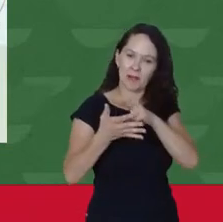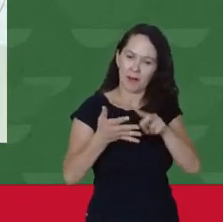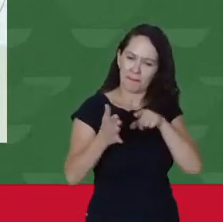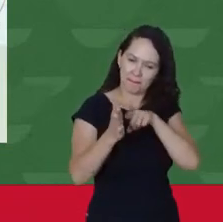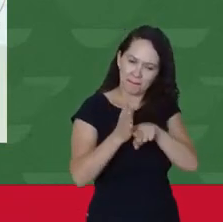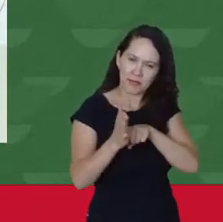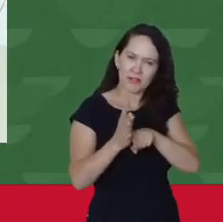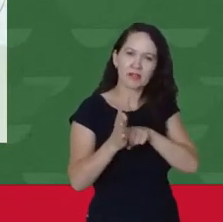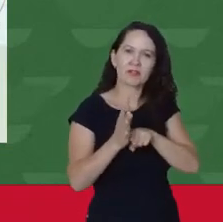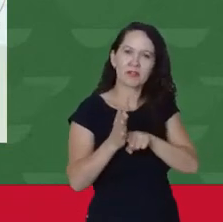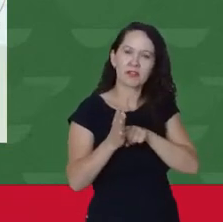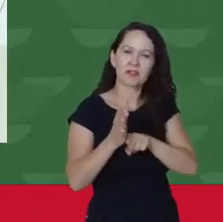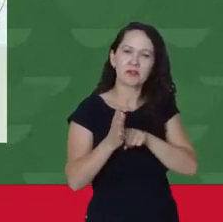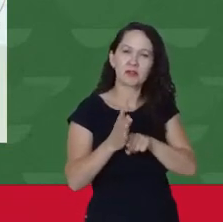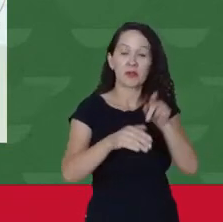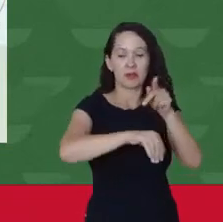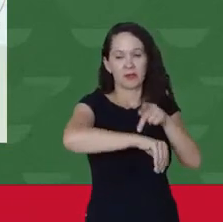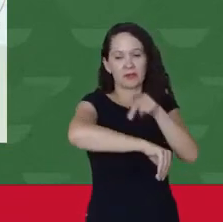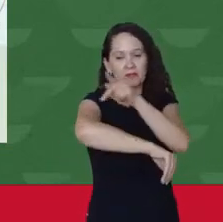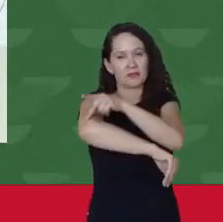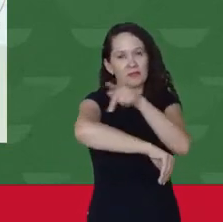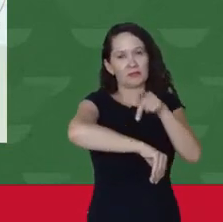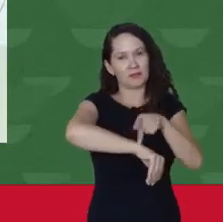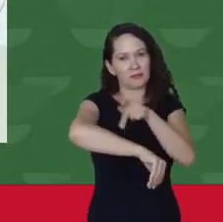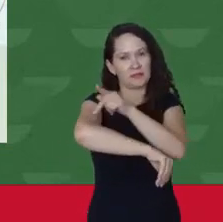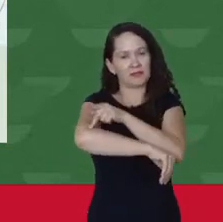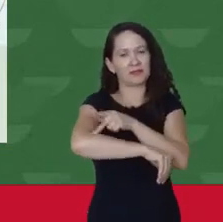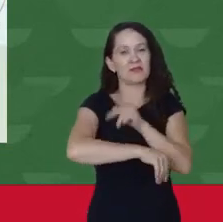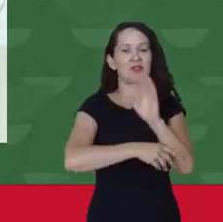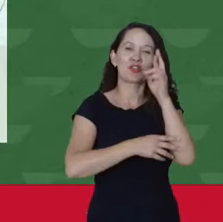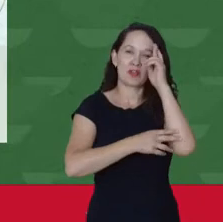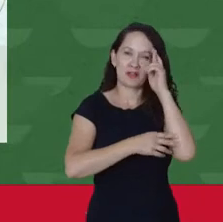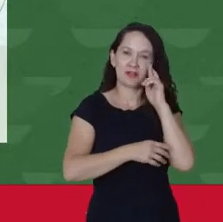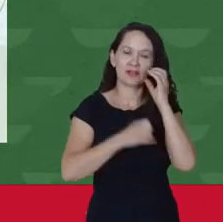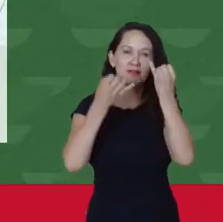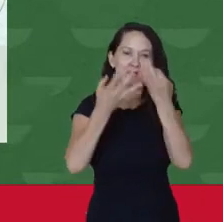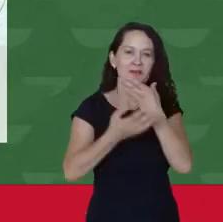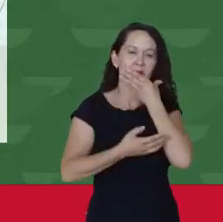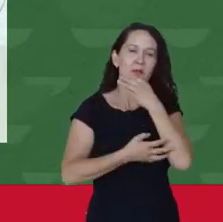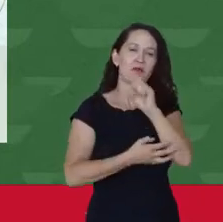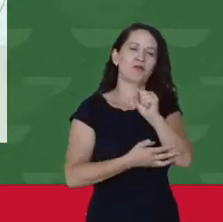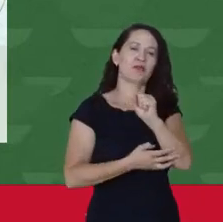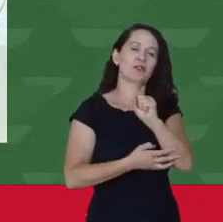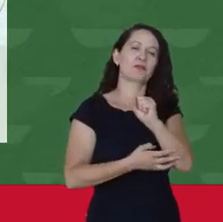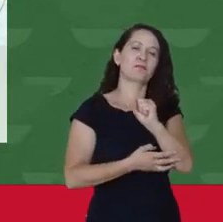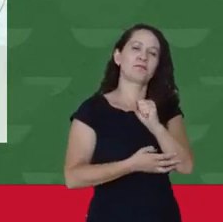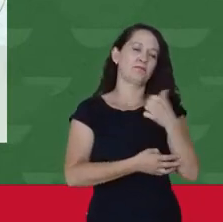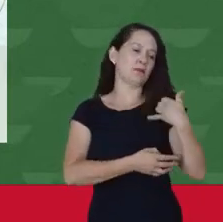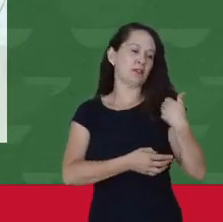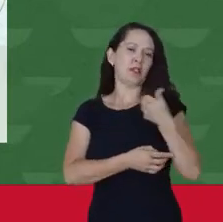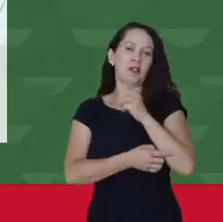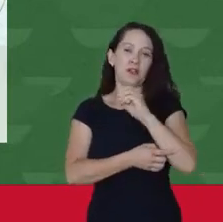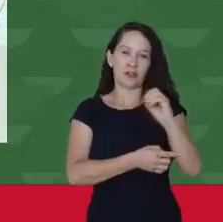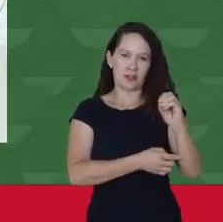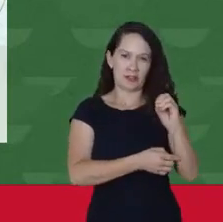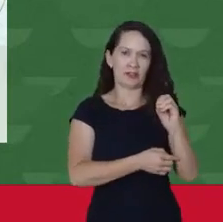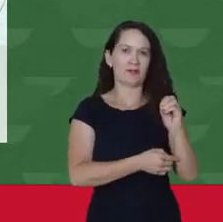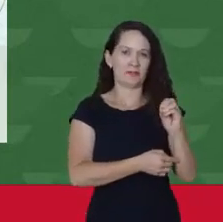para, de forma pedagógica, como disse a Rosilene, Paulo Freire, no seu centenário